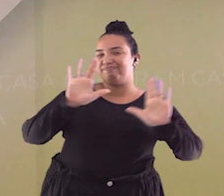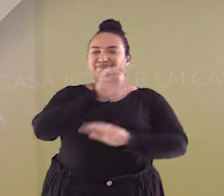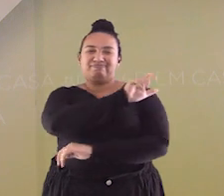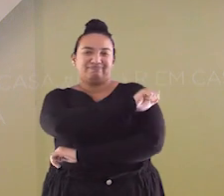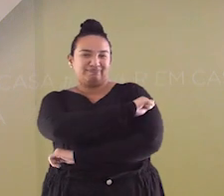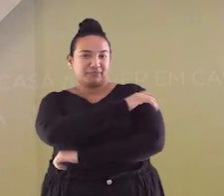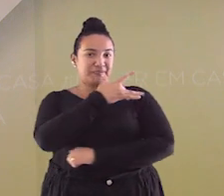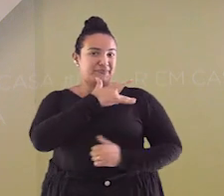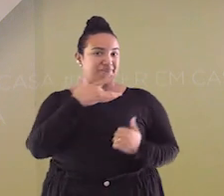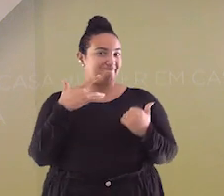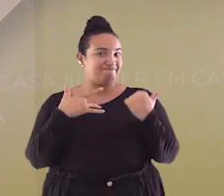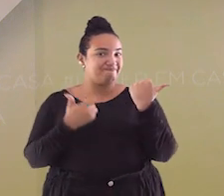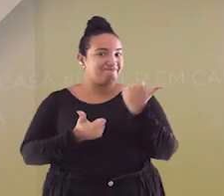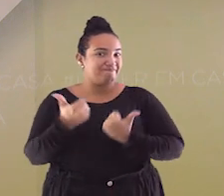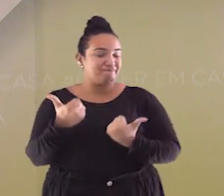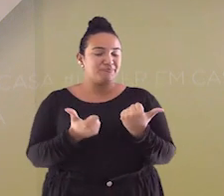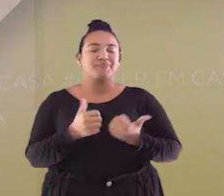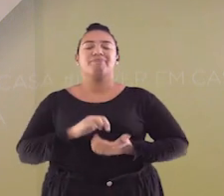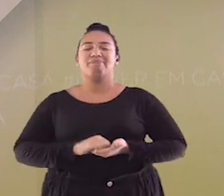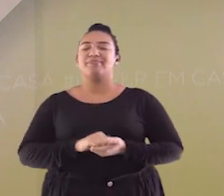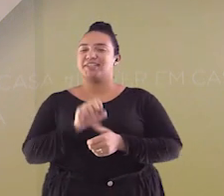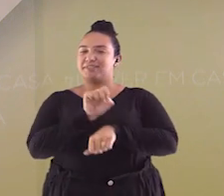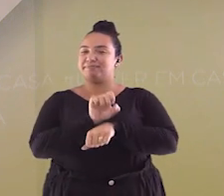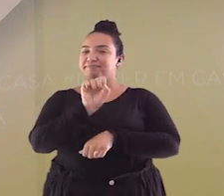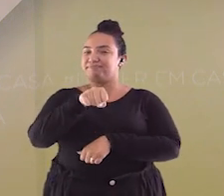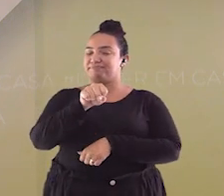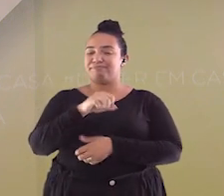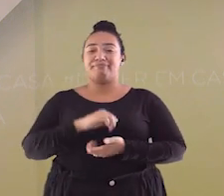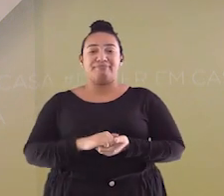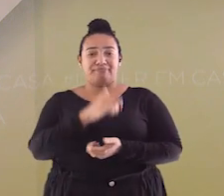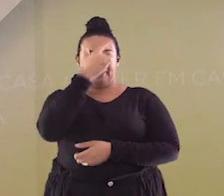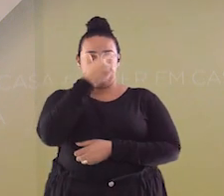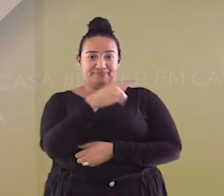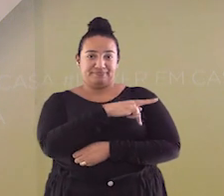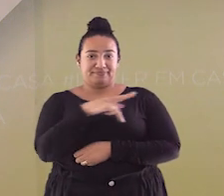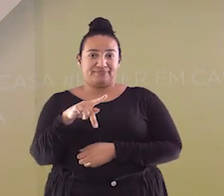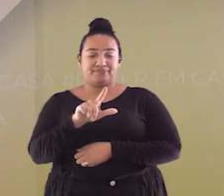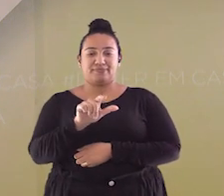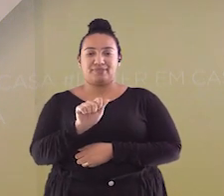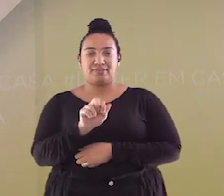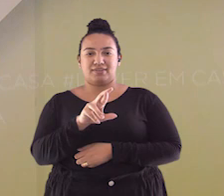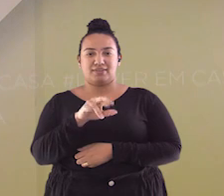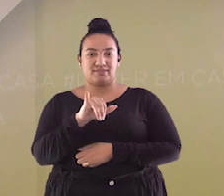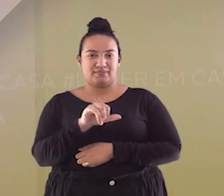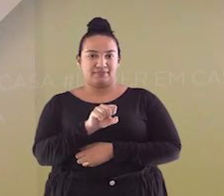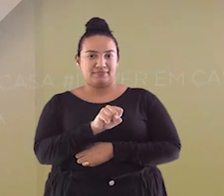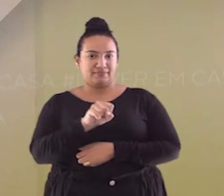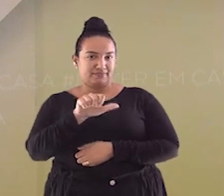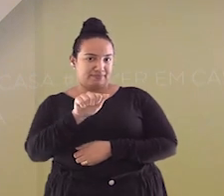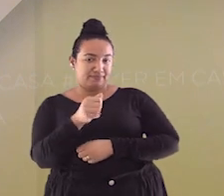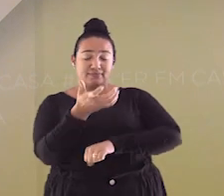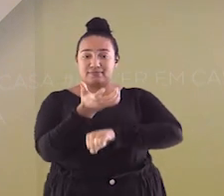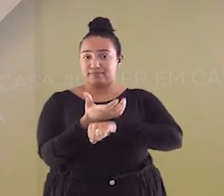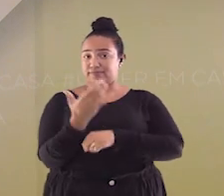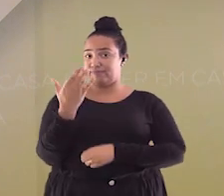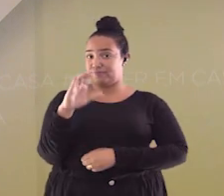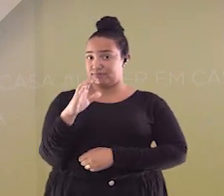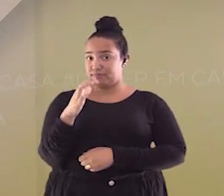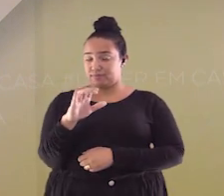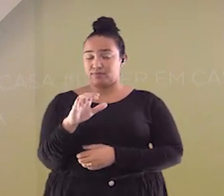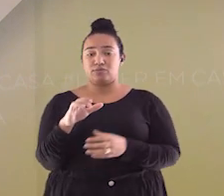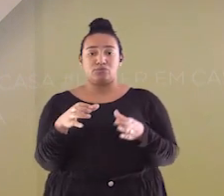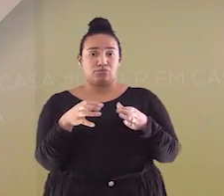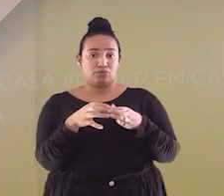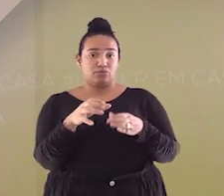Olá, estudantes! Tudo bem com vocês? Espero que sim! Sou a professora Larissa, de Ciências, para as turmas de